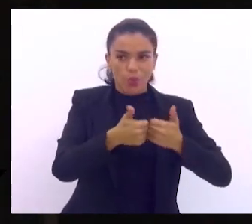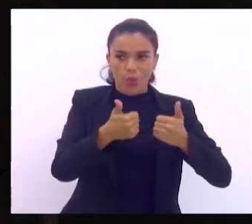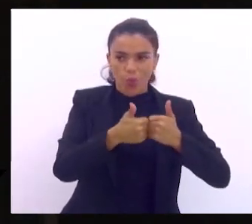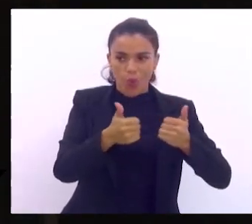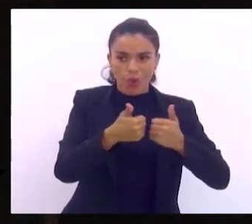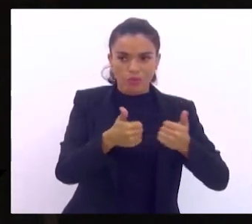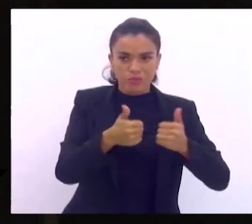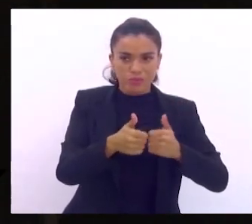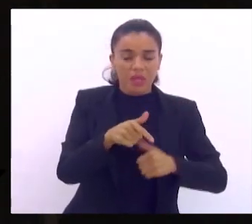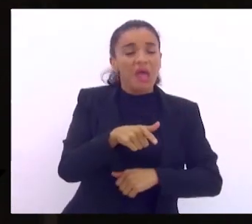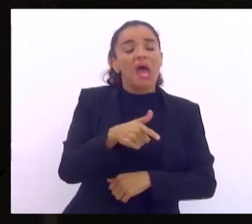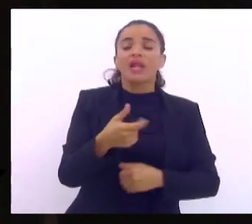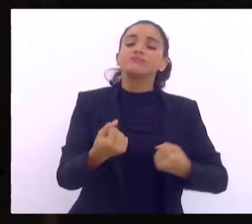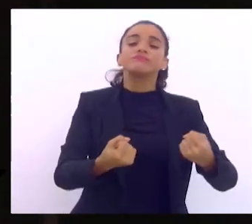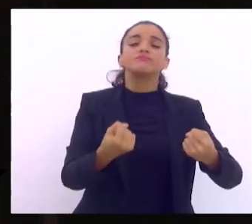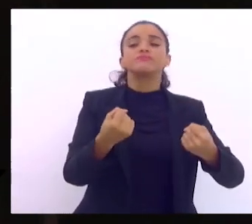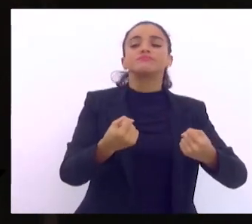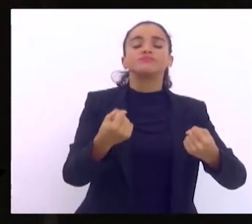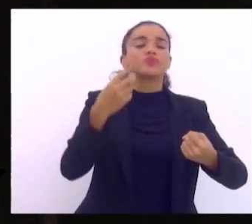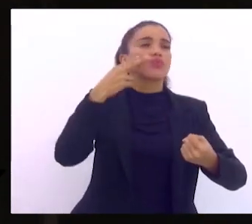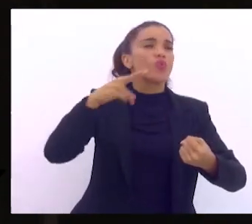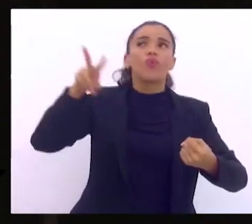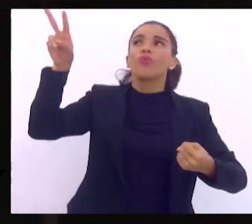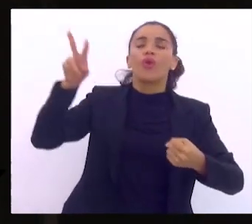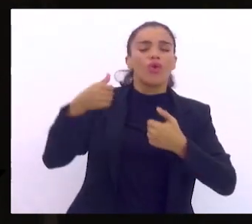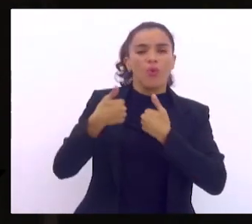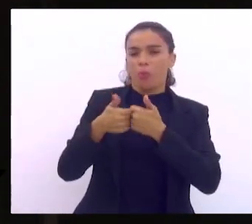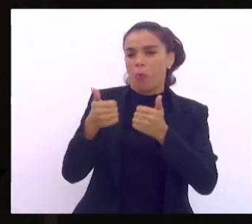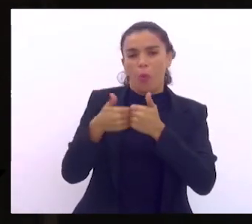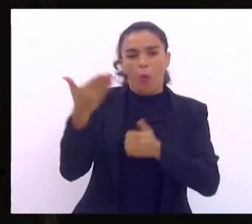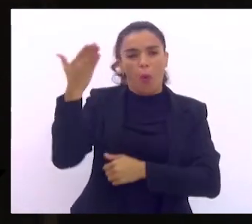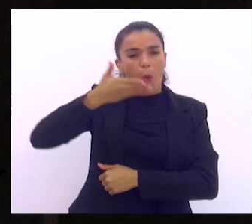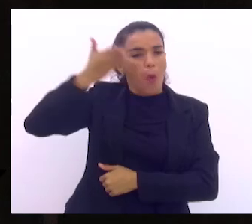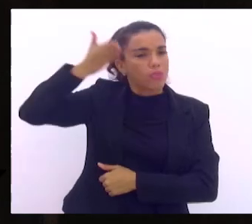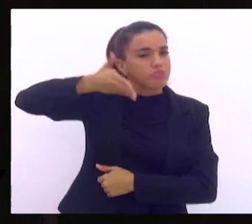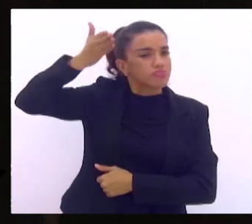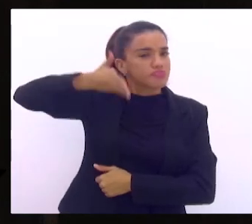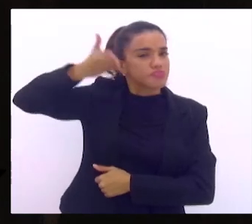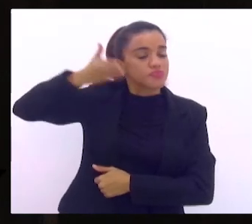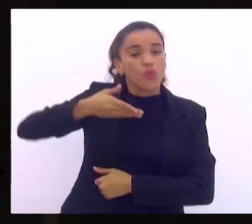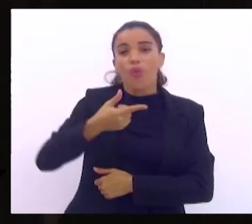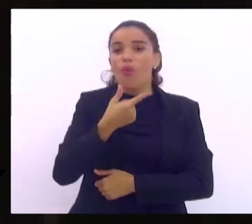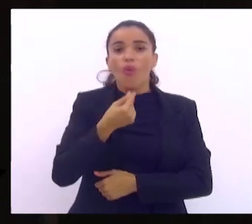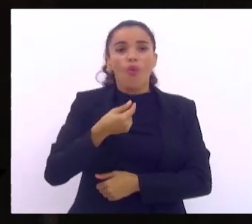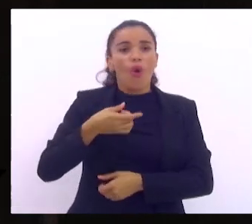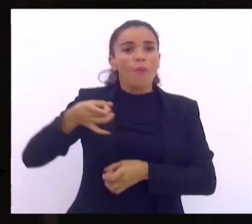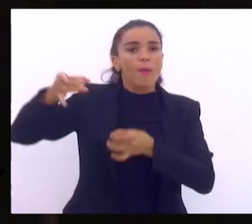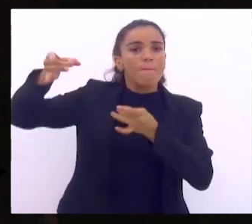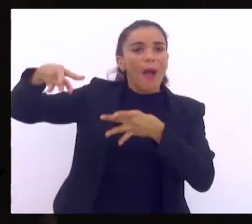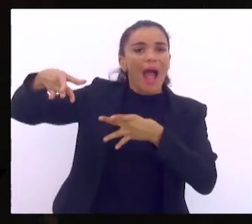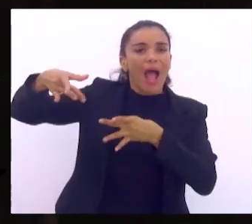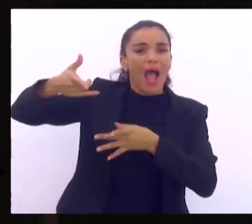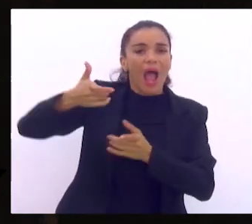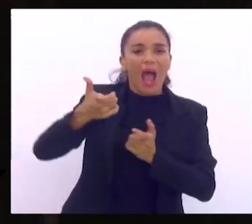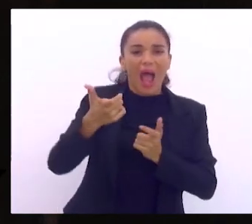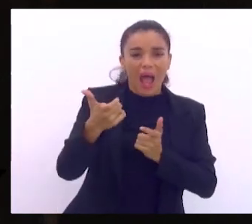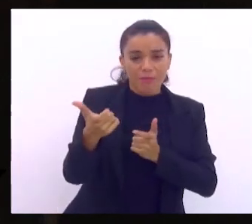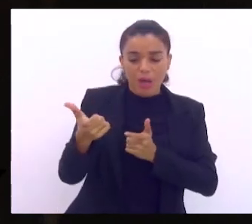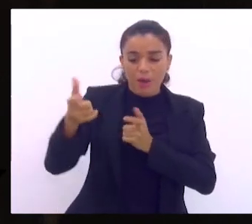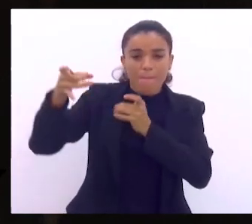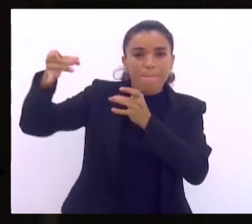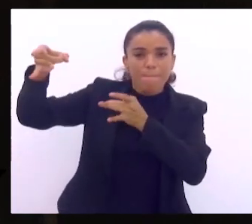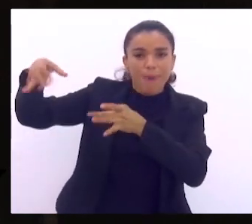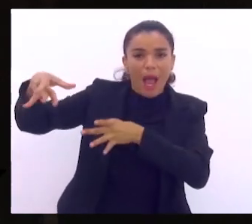ela não viu, ela nem sabia que ele estava assaltando o ônibus. Ele largou a arma,